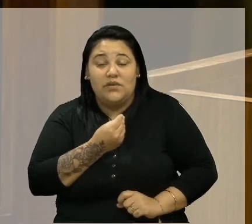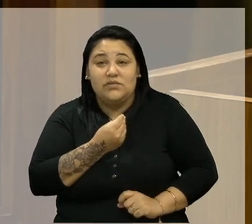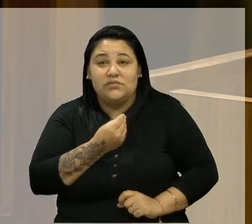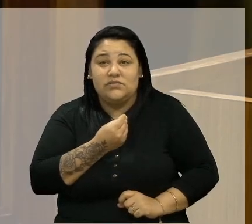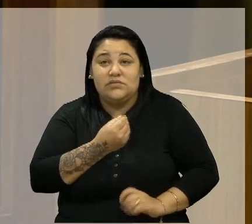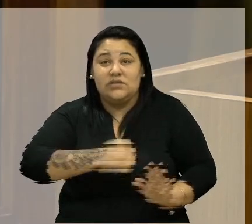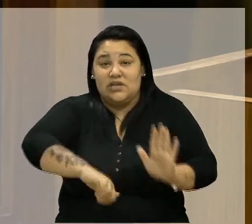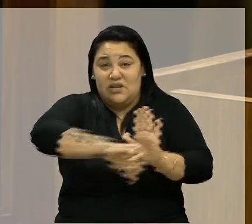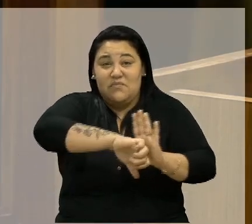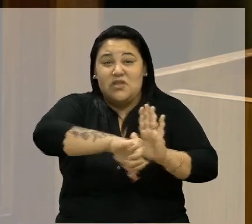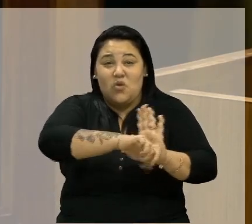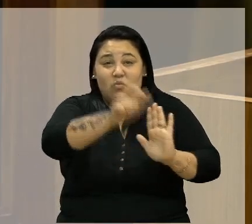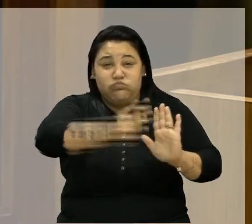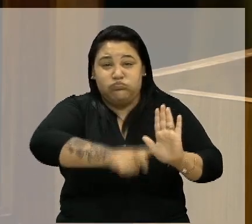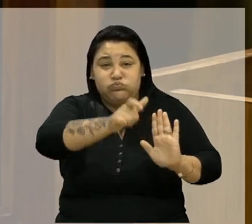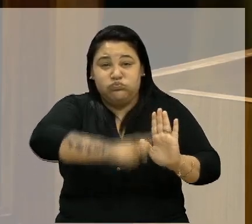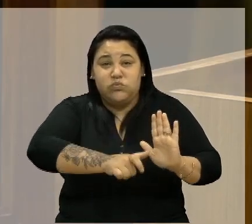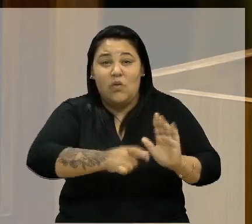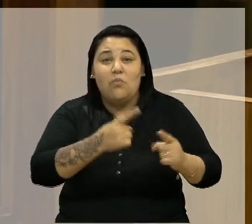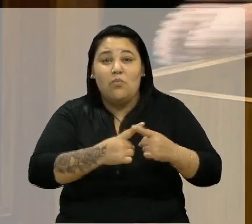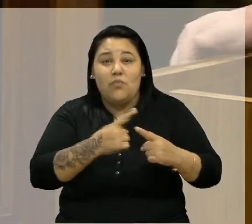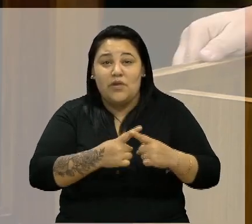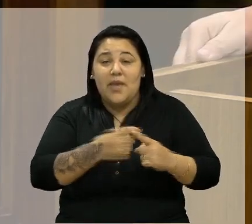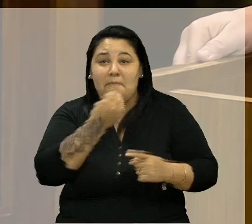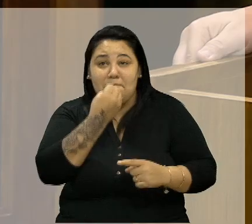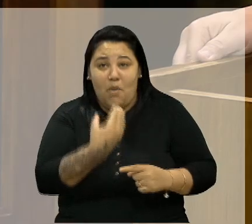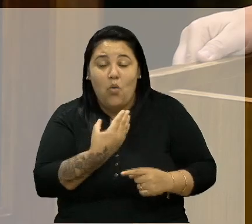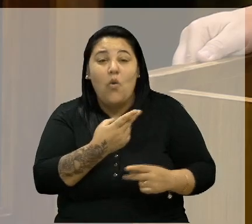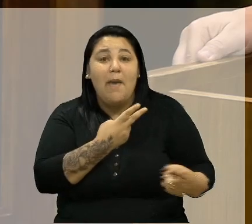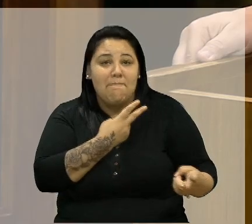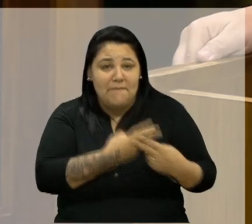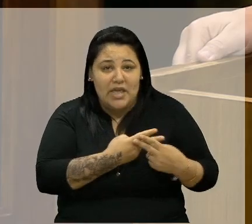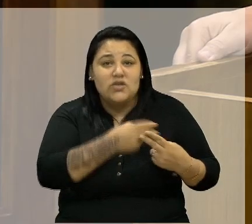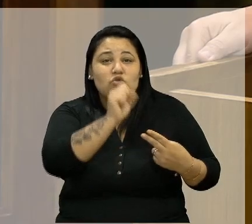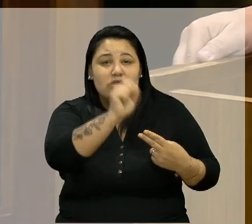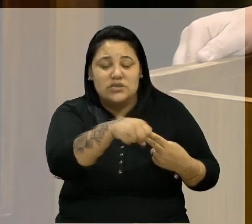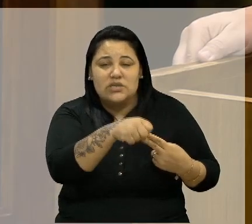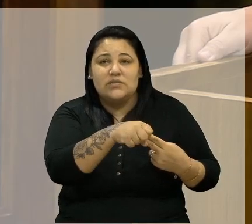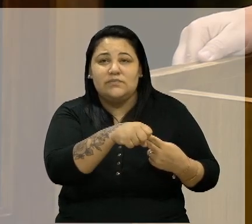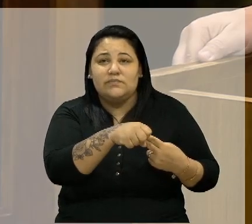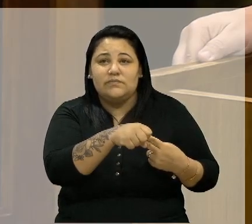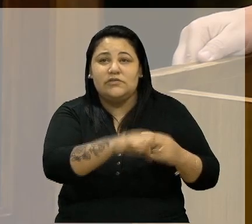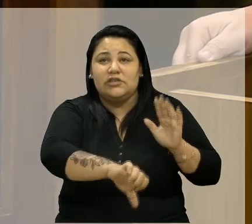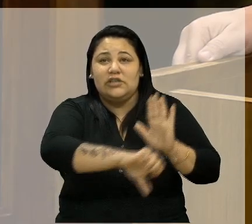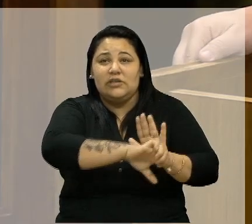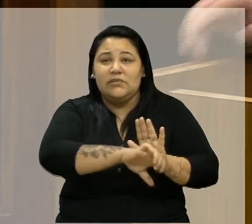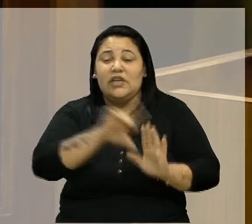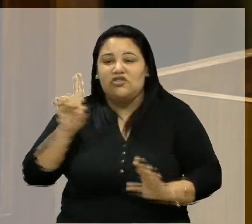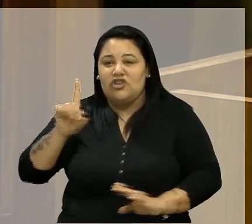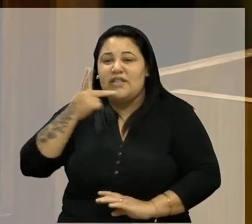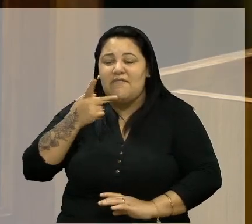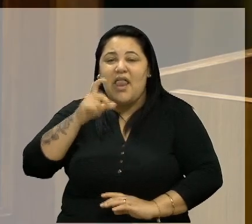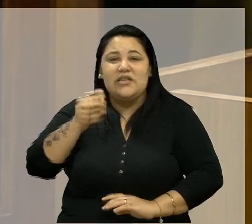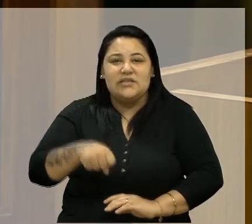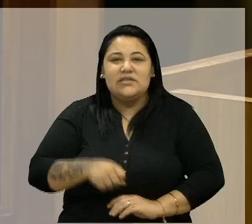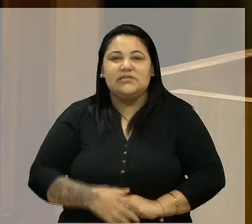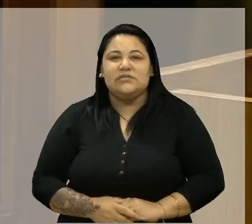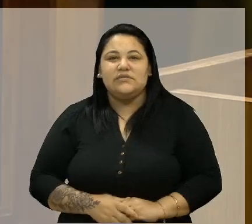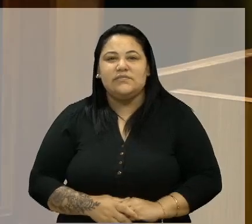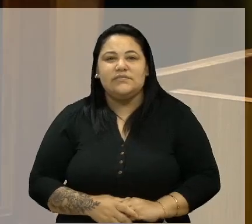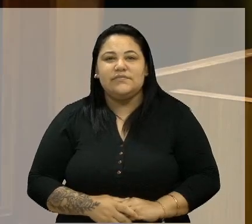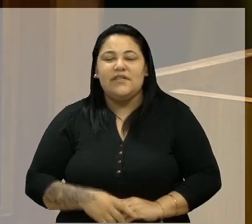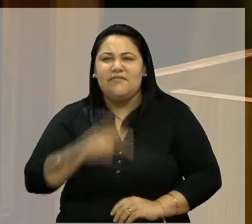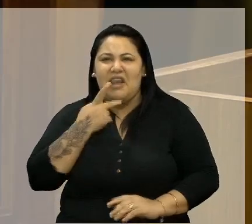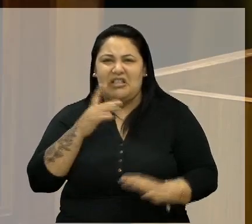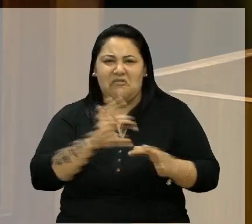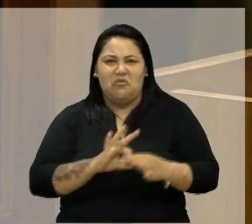esse marginal, que bandido bom é bandido preso sim, tá? Que a direita fala isso, veio dizer que estava